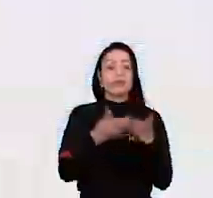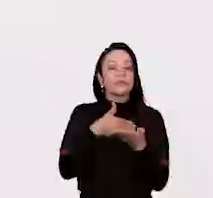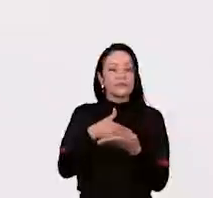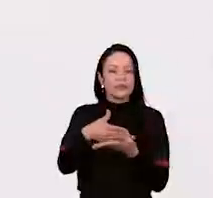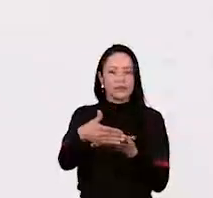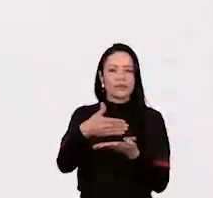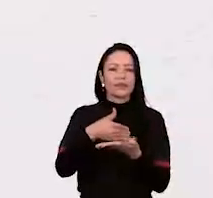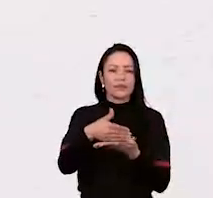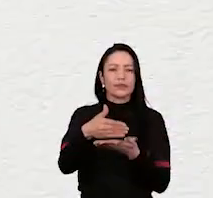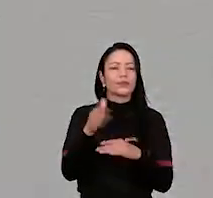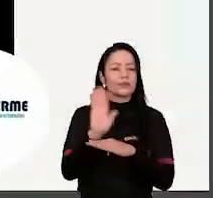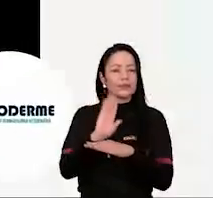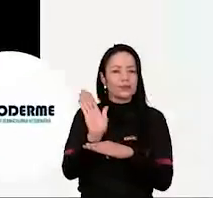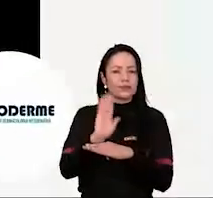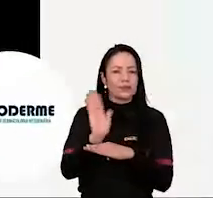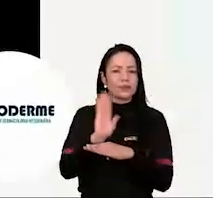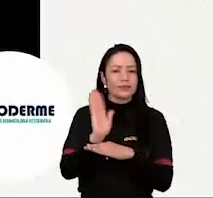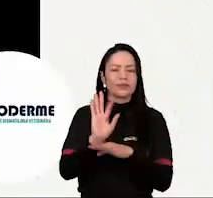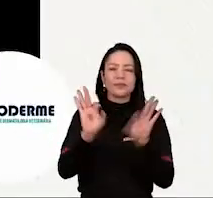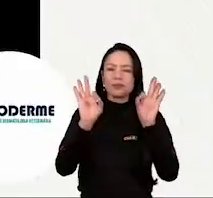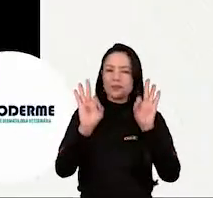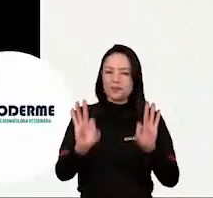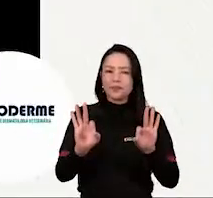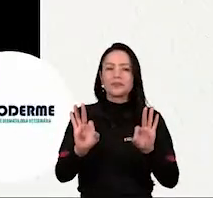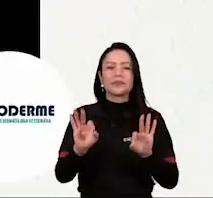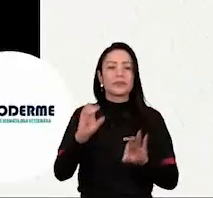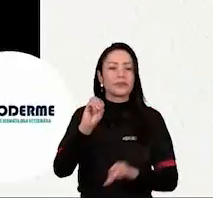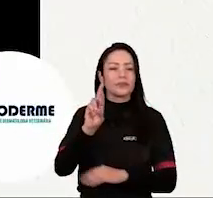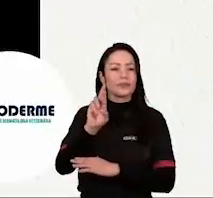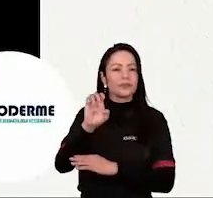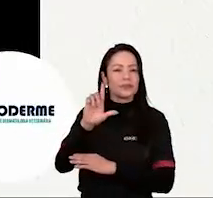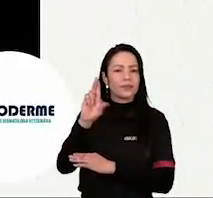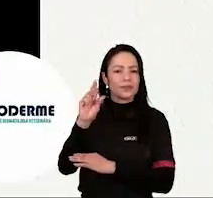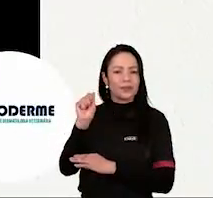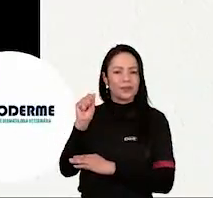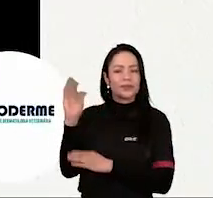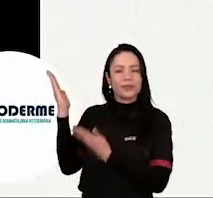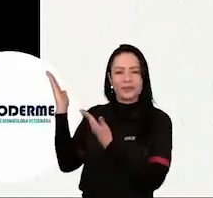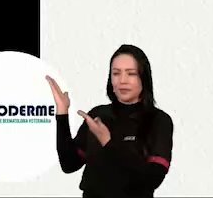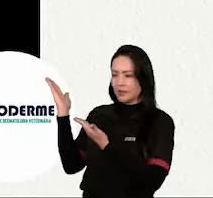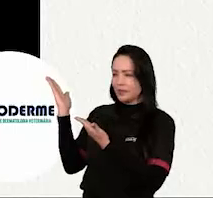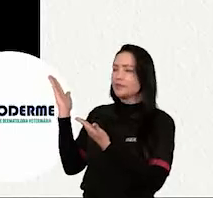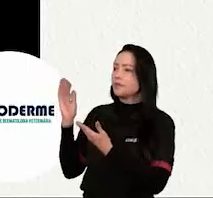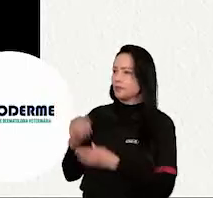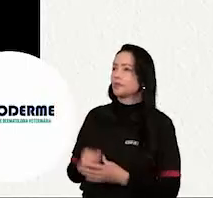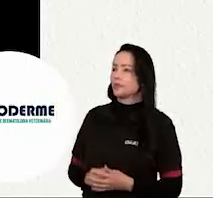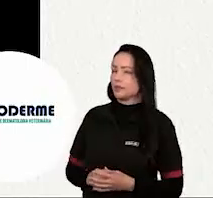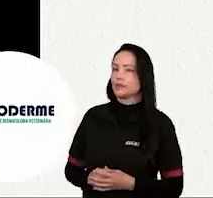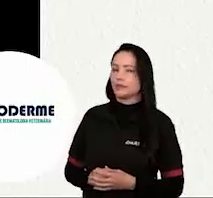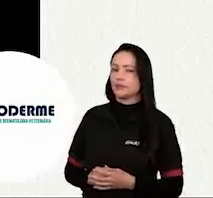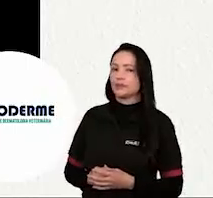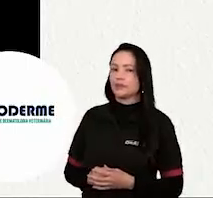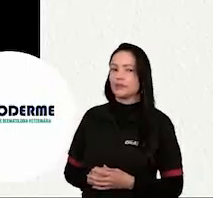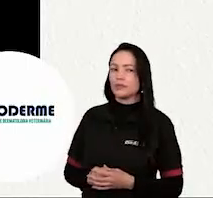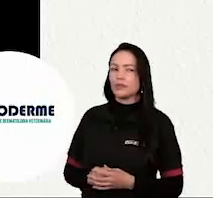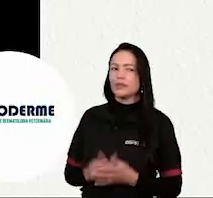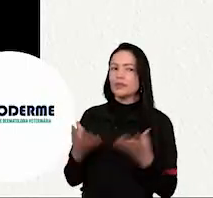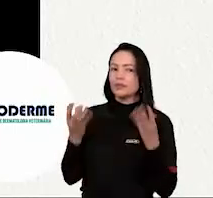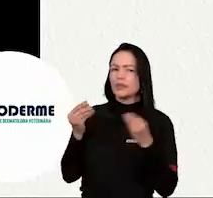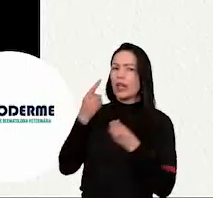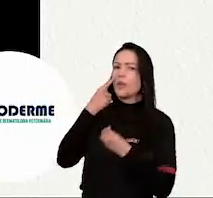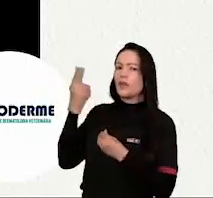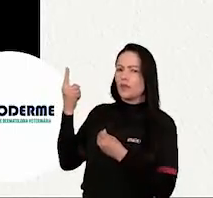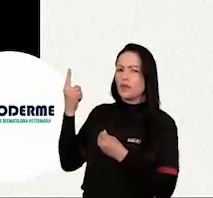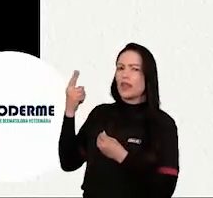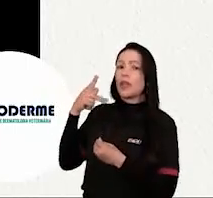começo aqui com um vídeo exatamente de uma orelha, né, um conduto auditivo, canal vertical e horizontal, repleto de uma